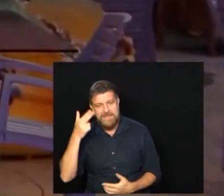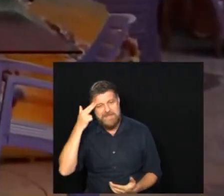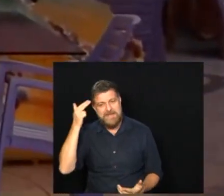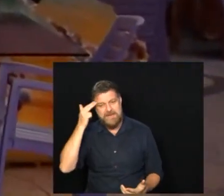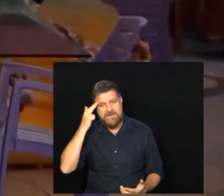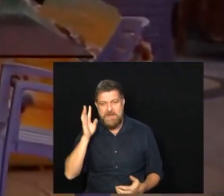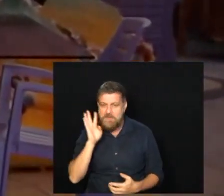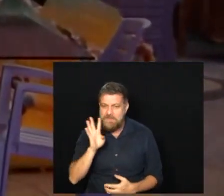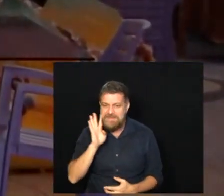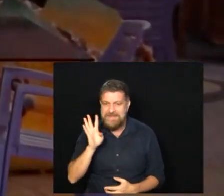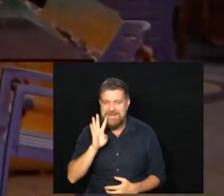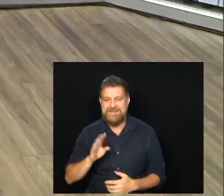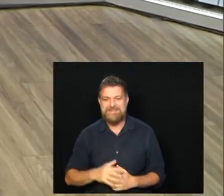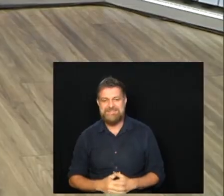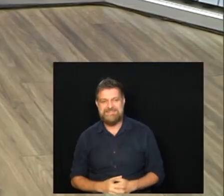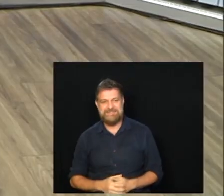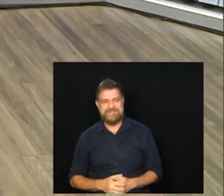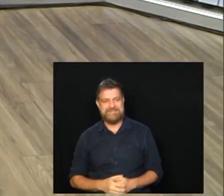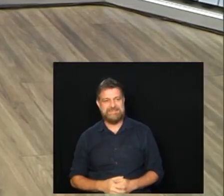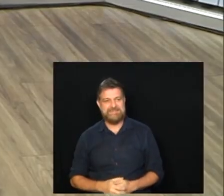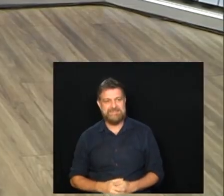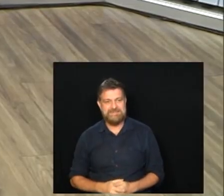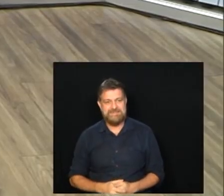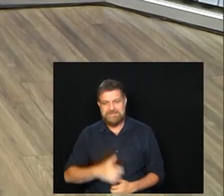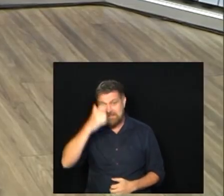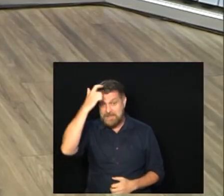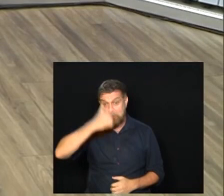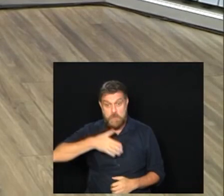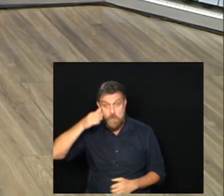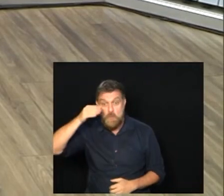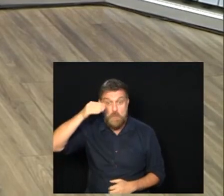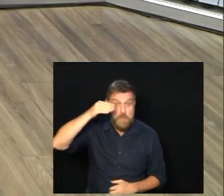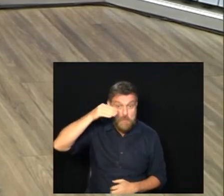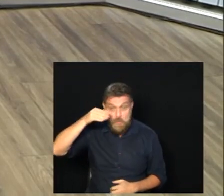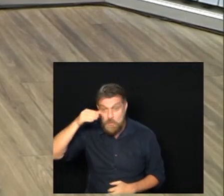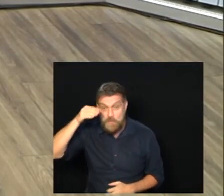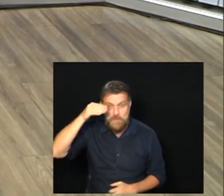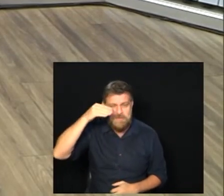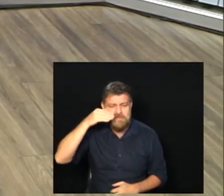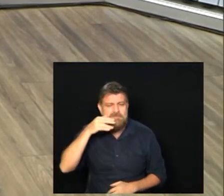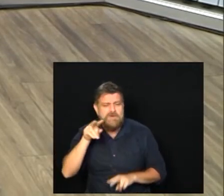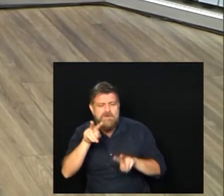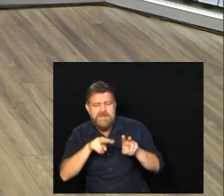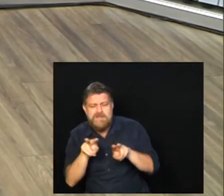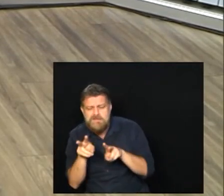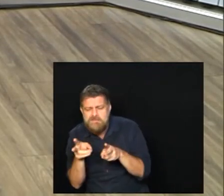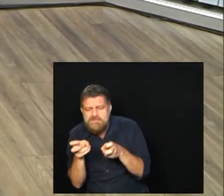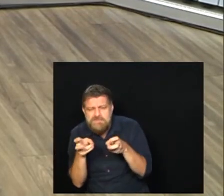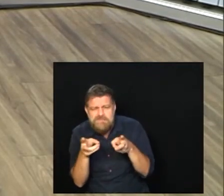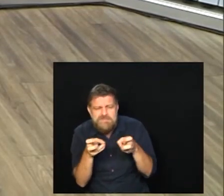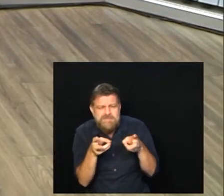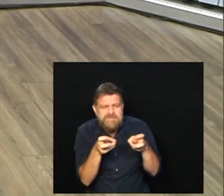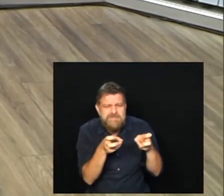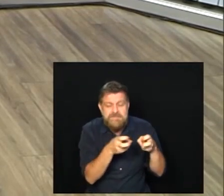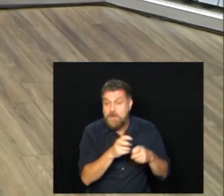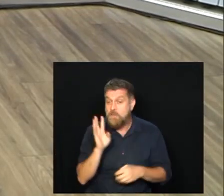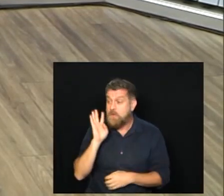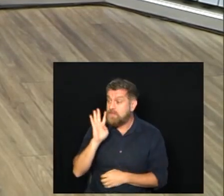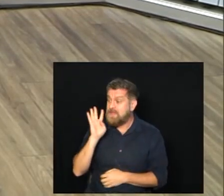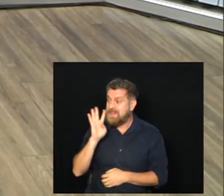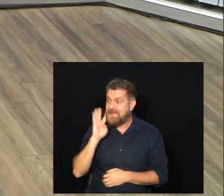muito legal. Eu que sou curioso, André Aranha, eu tava olhando aqui, ó, muito